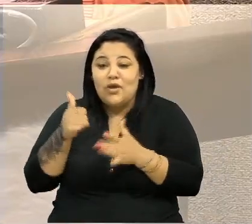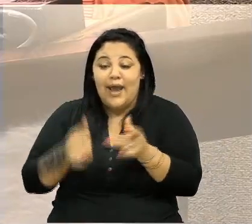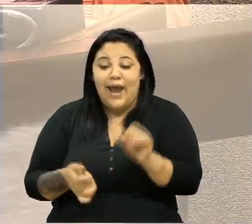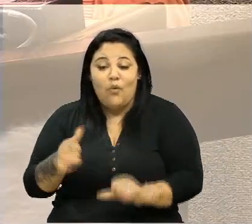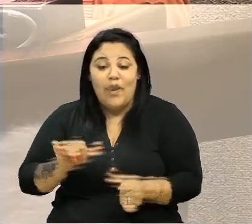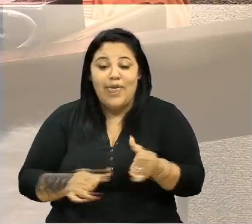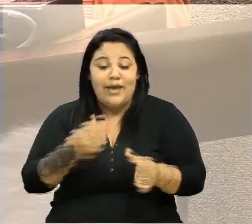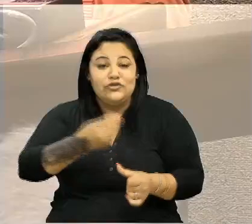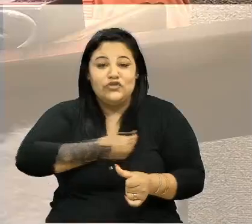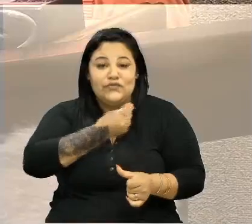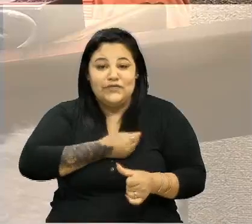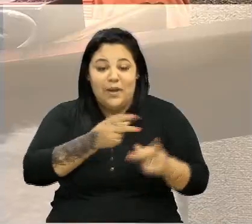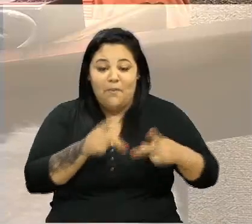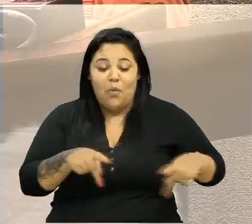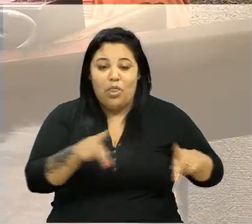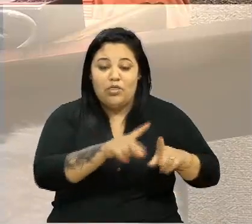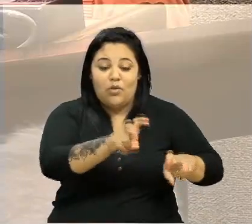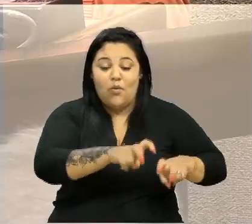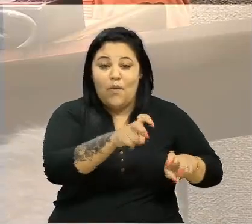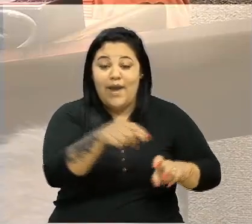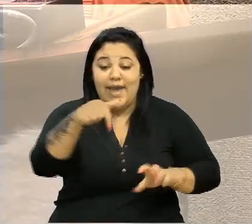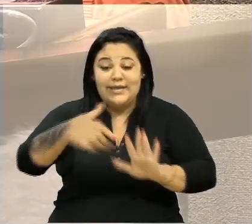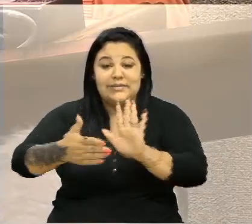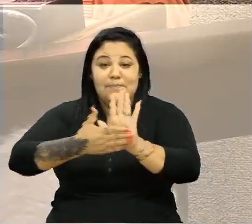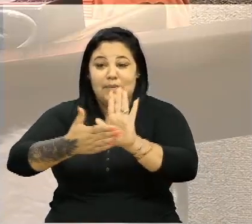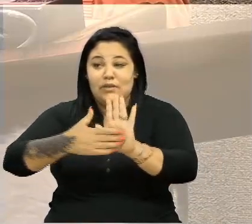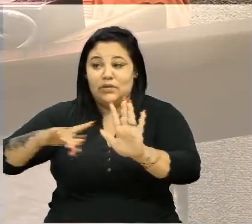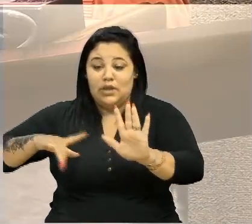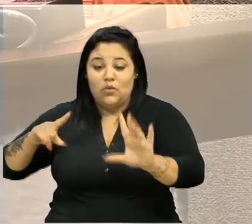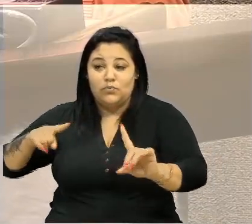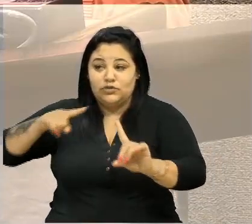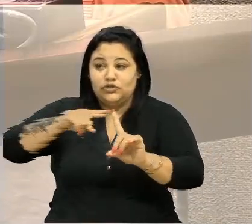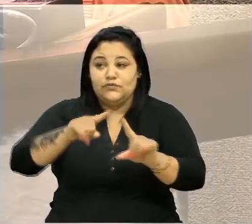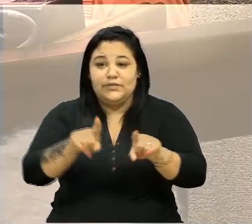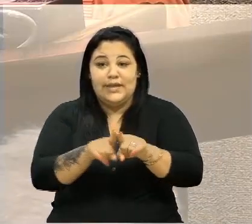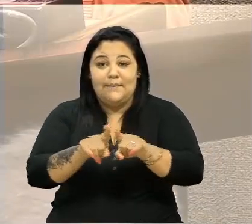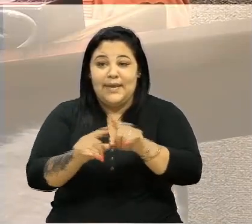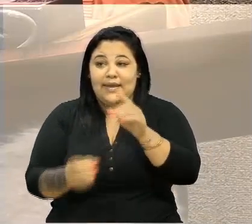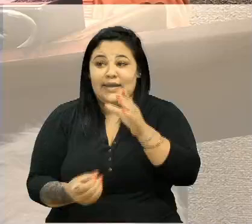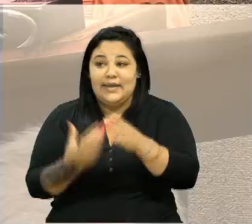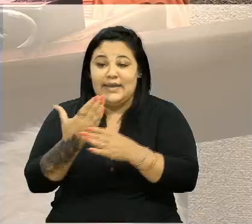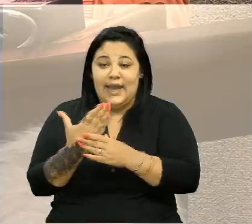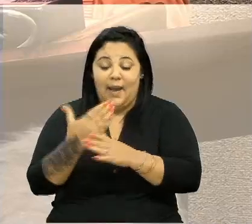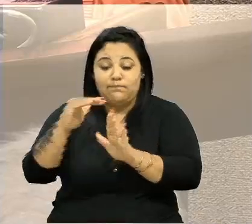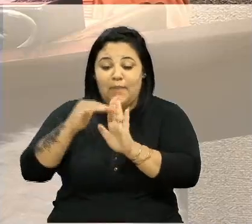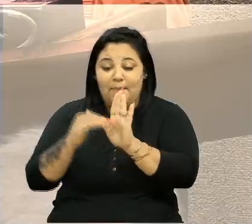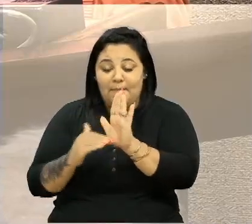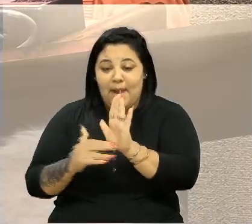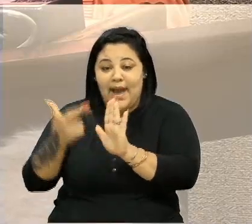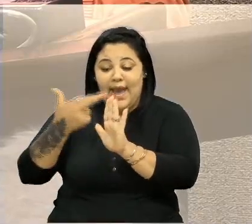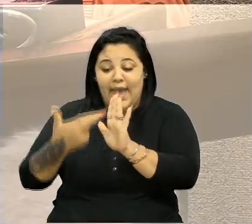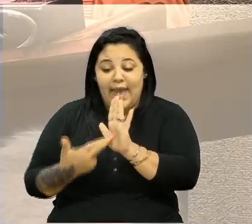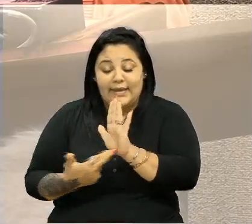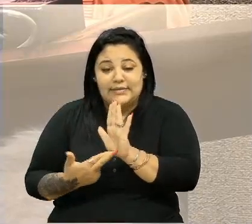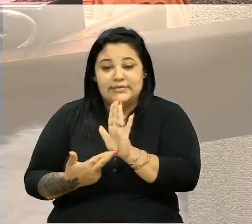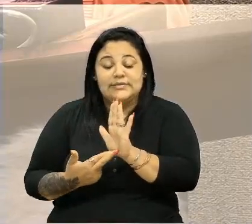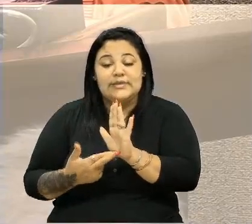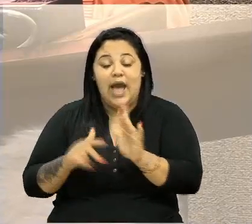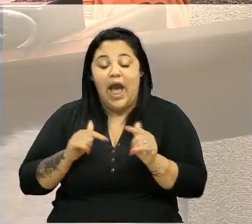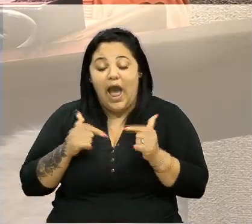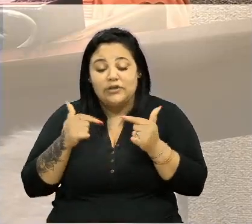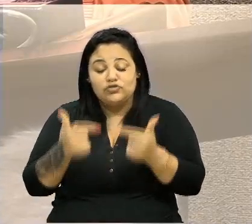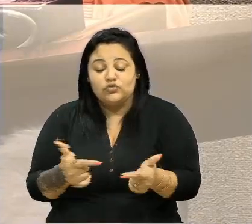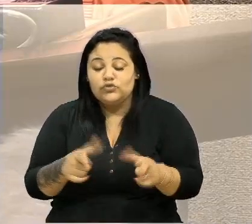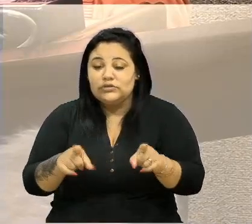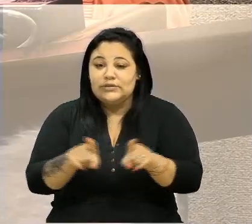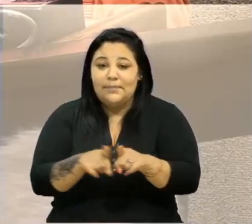populações rurais. O plano também tem como objetivo estabelecer diretrizes, programas e ações